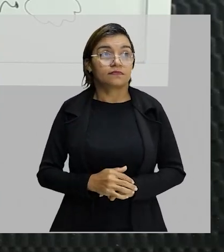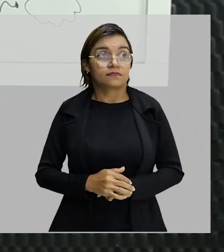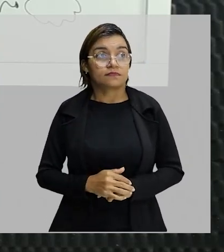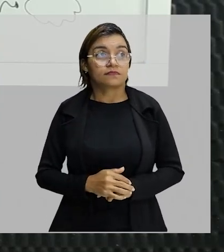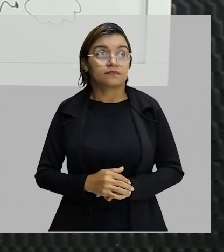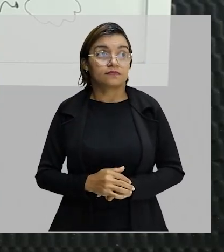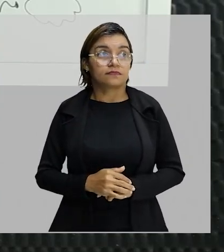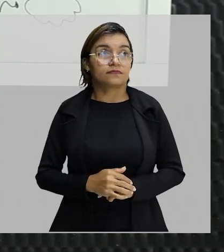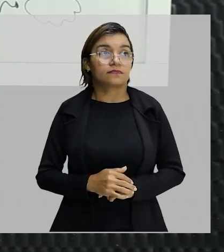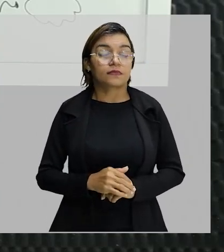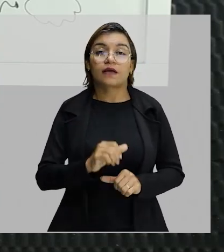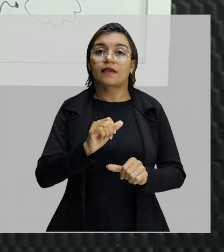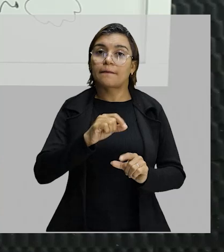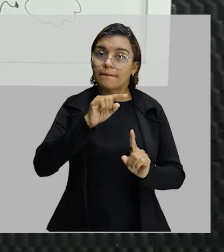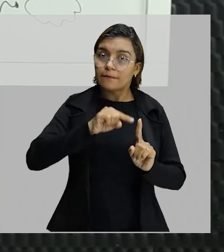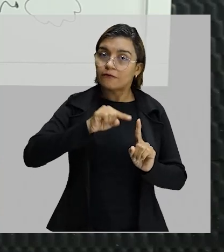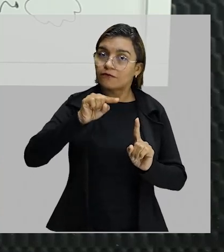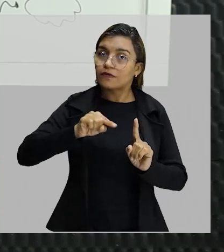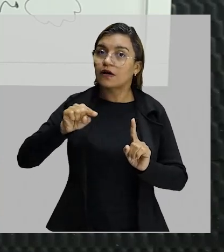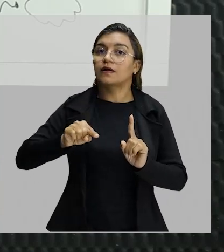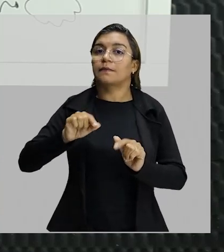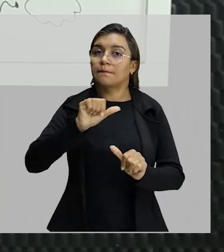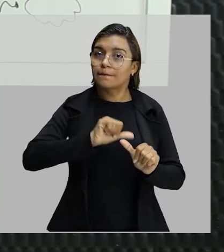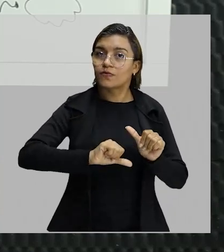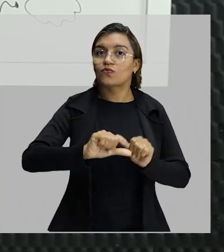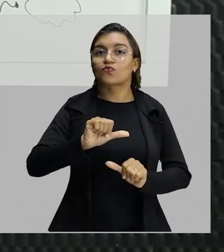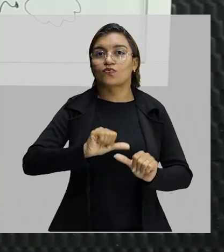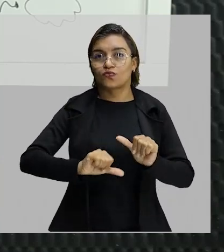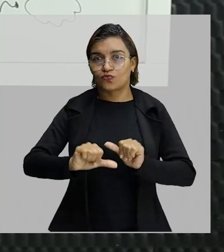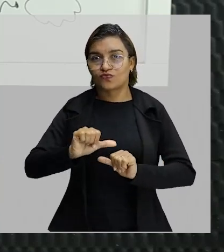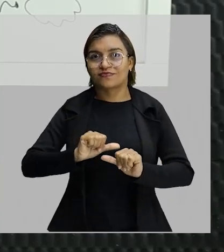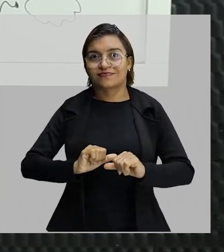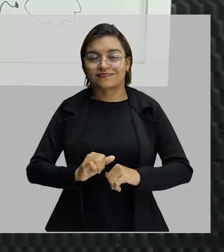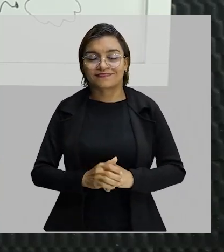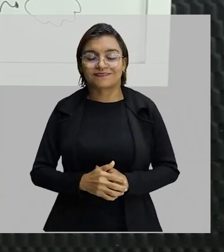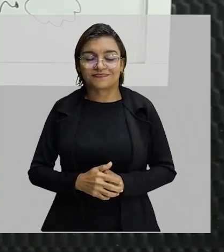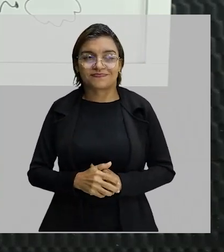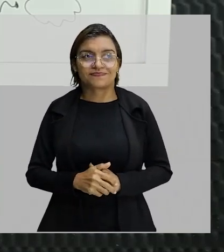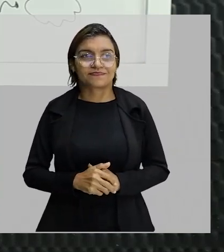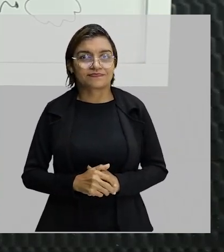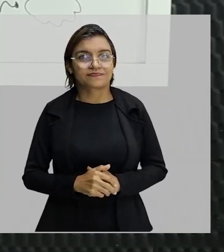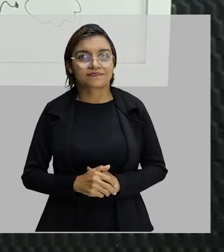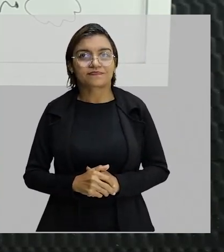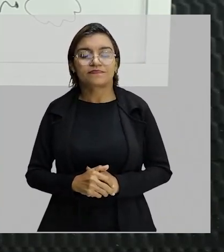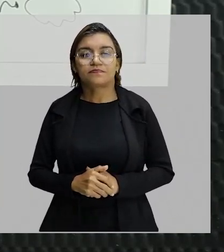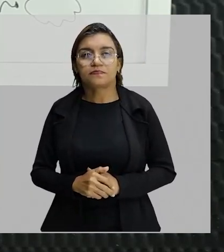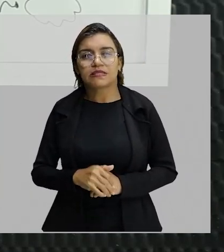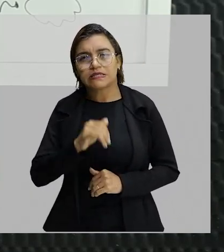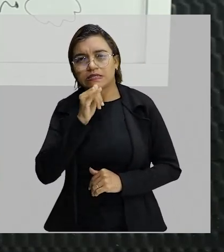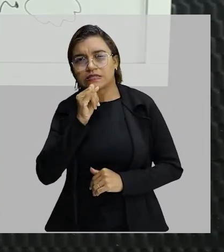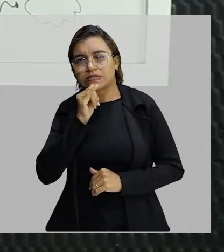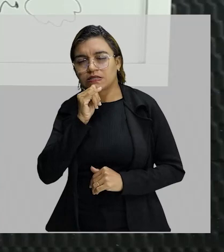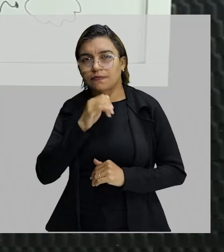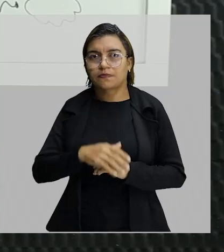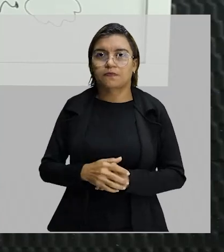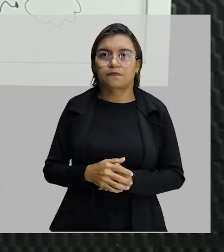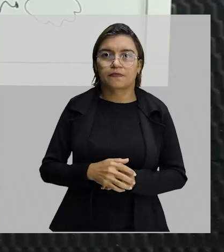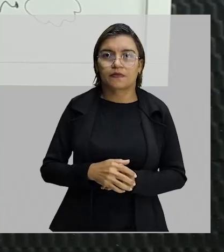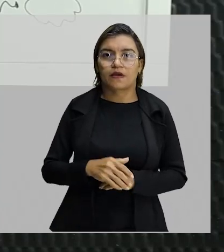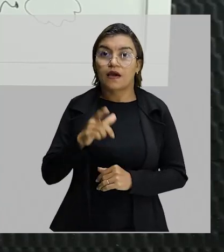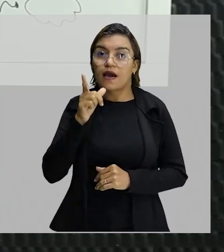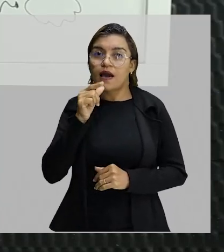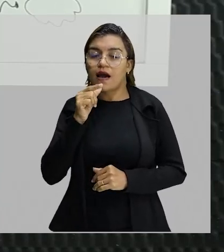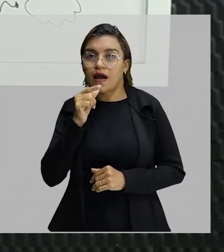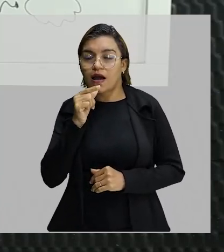ela vai variar, né? Ela é variável. Ou seja, você pegou uma quantidade de água a